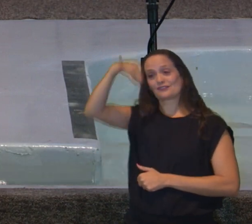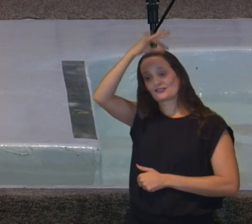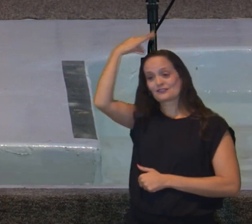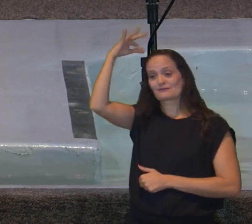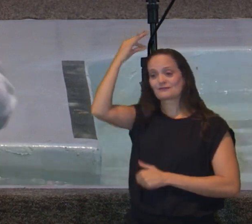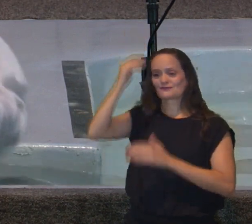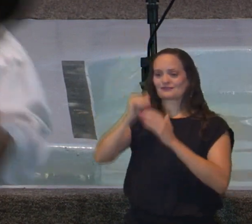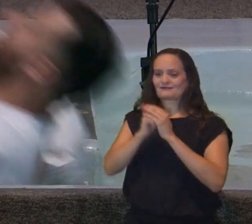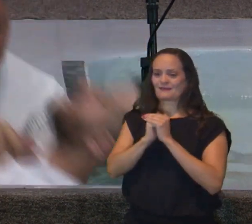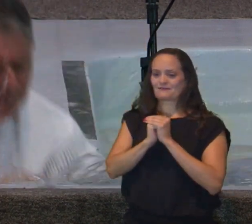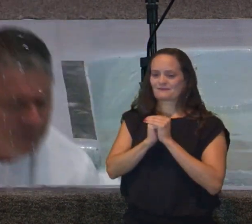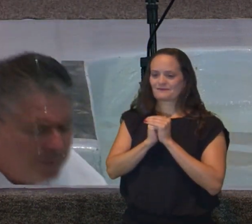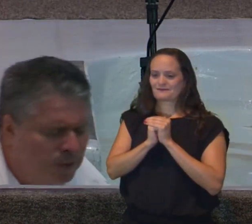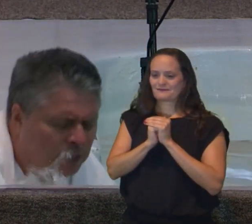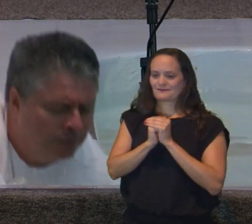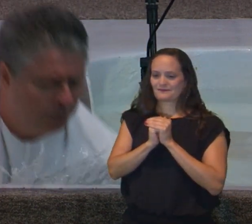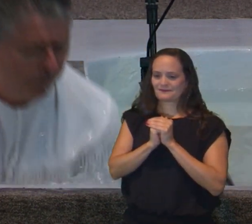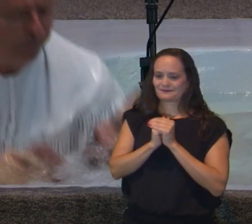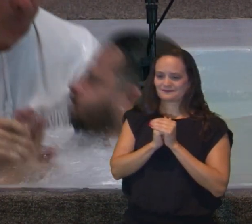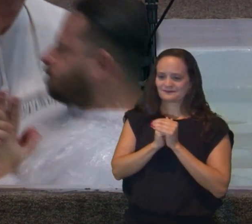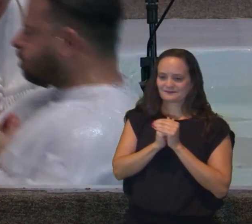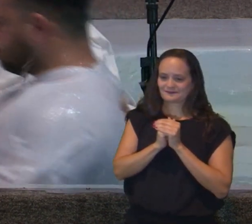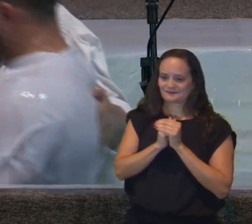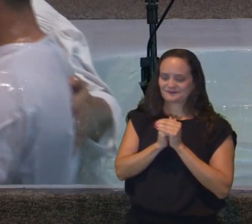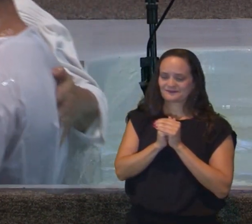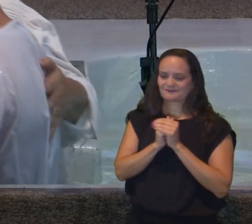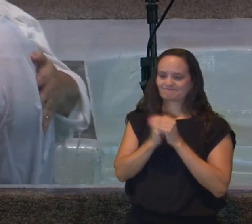Santo. Amém.